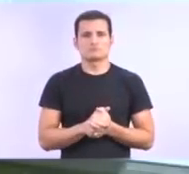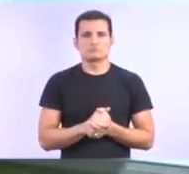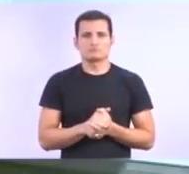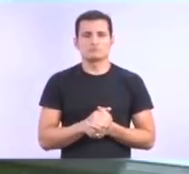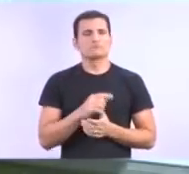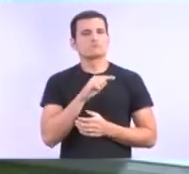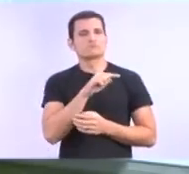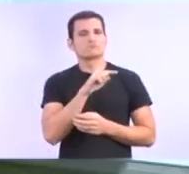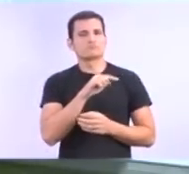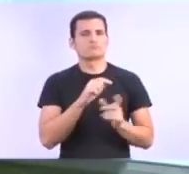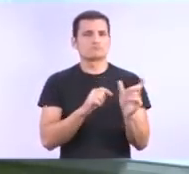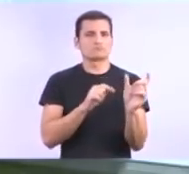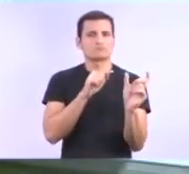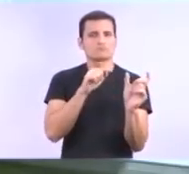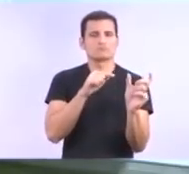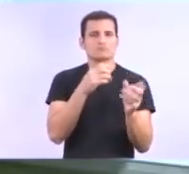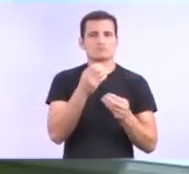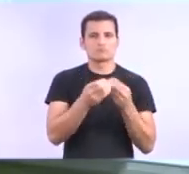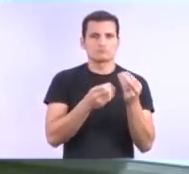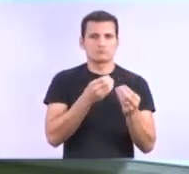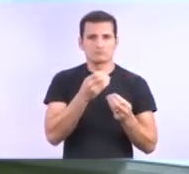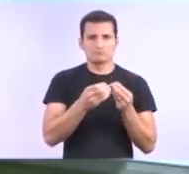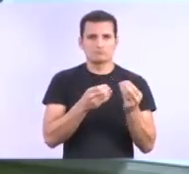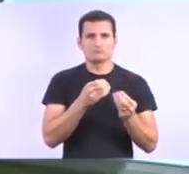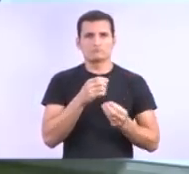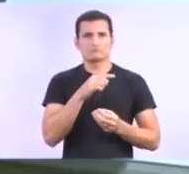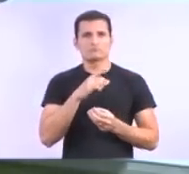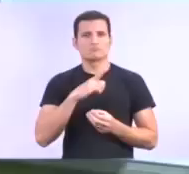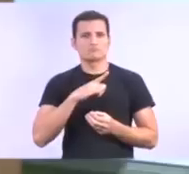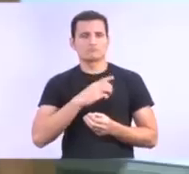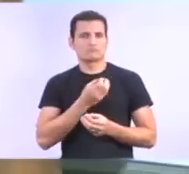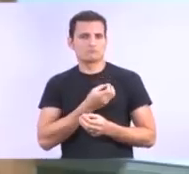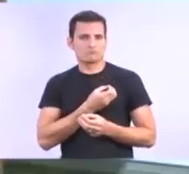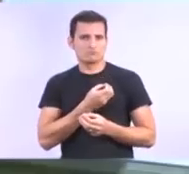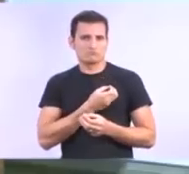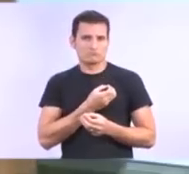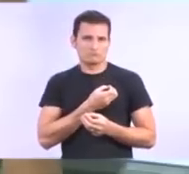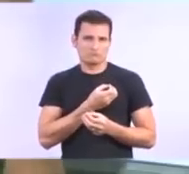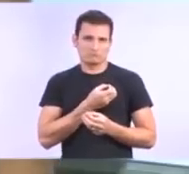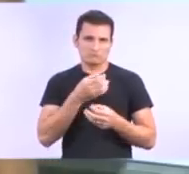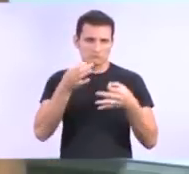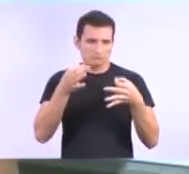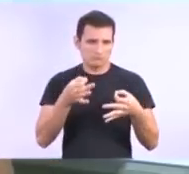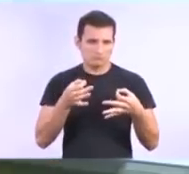estado consistente de um objeto. Quer dizer, que aquele objeto sempre vai ter os valores que eu imagino que ele vai ter.